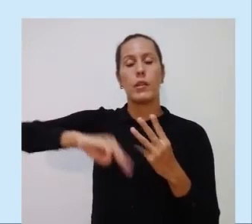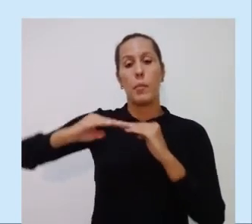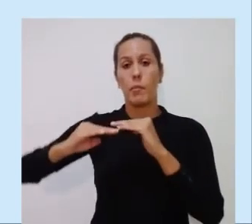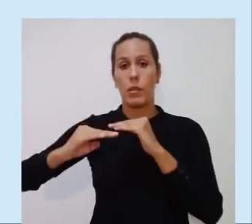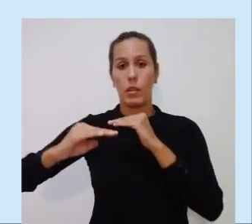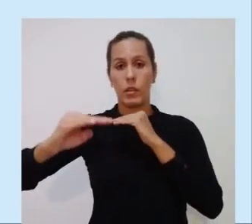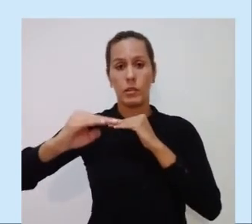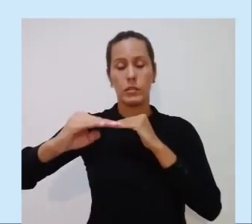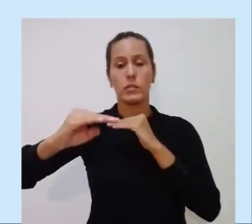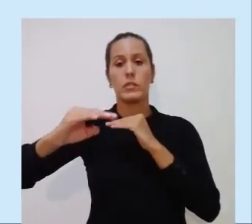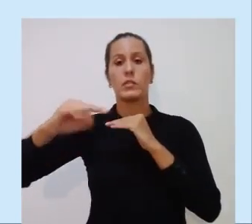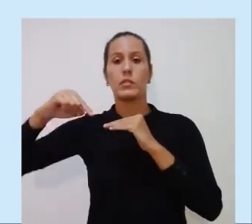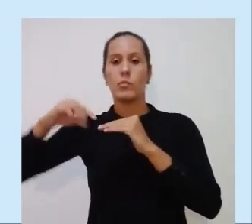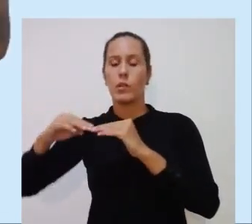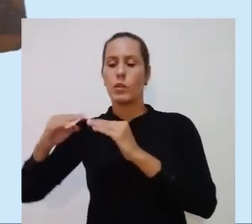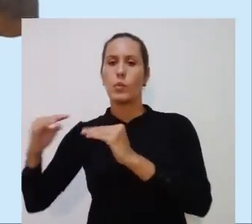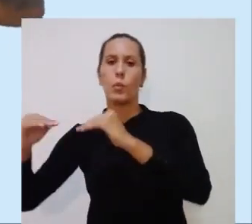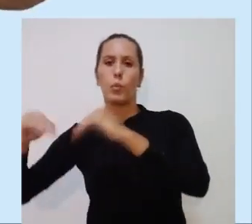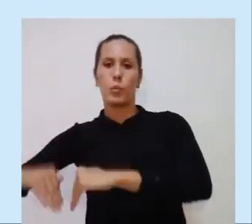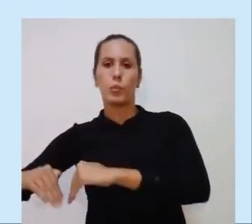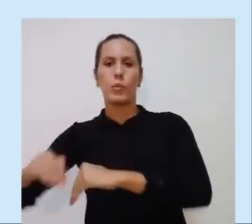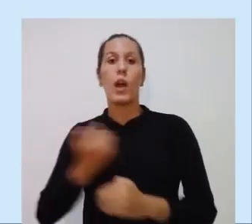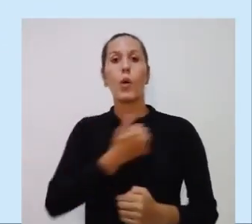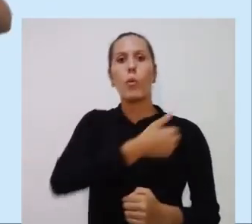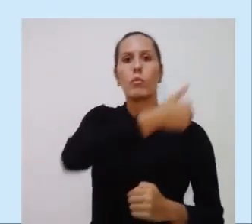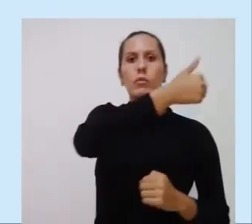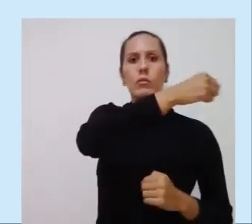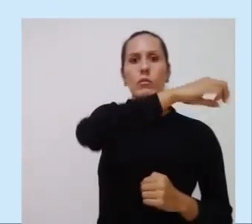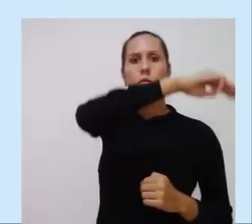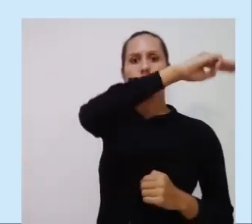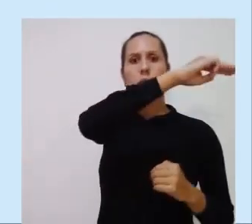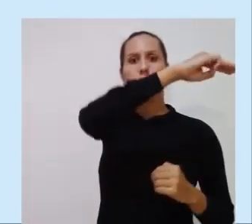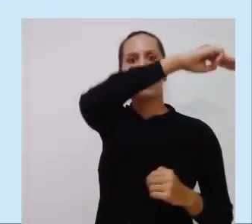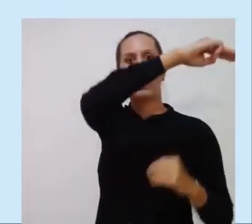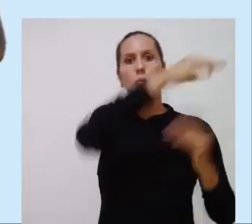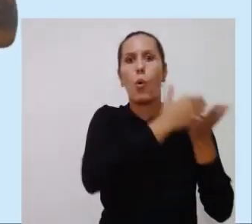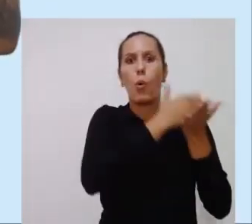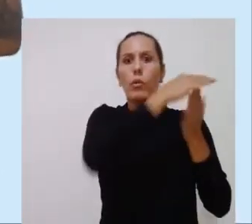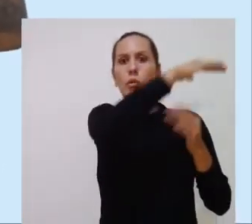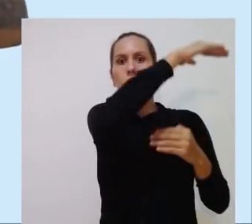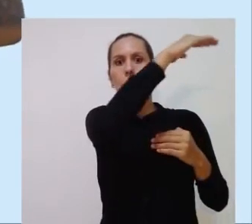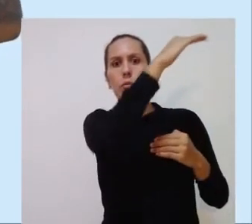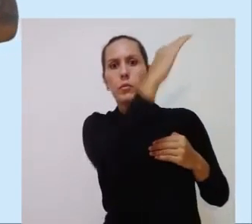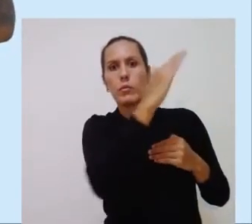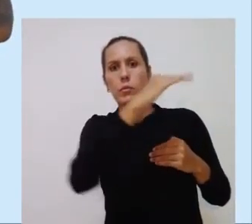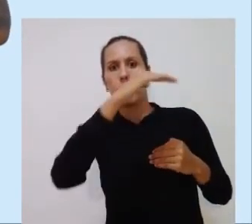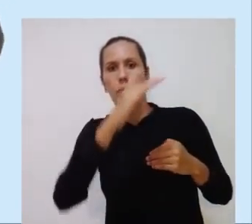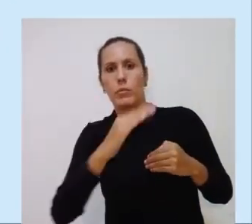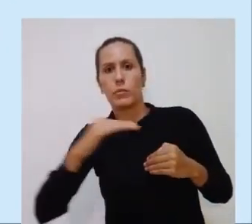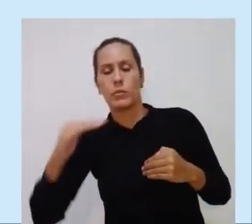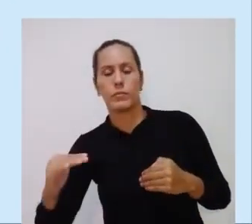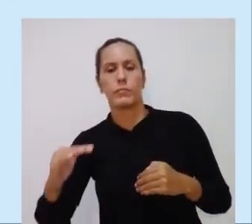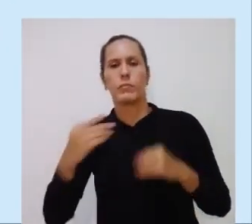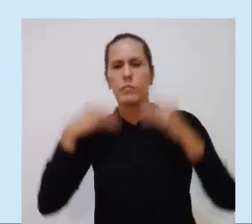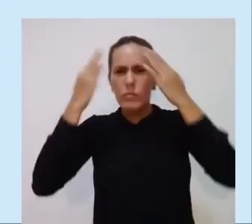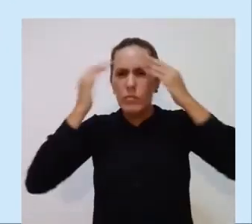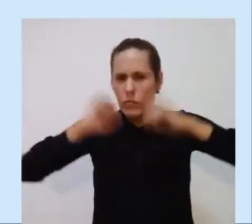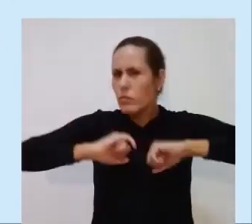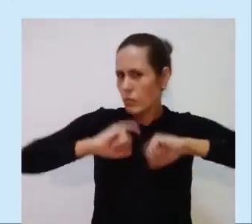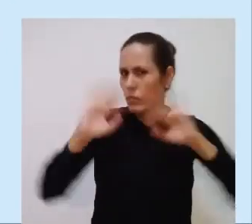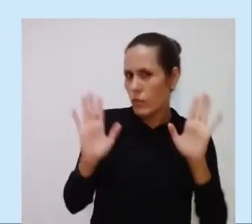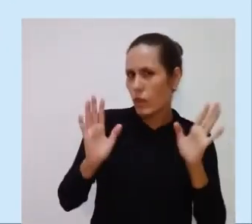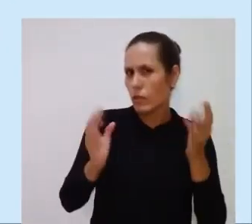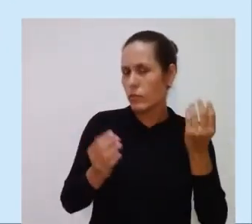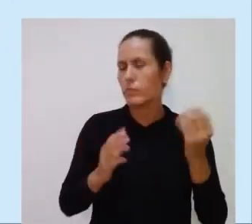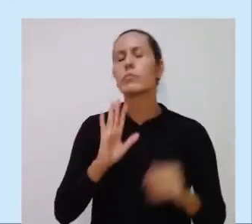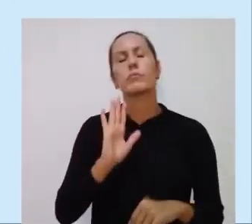abaixo ainda, e as depressões mais no fundo. Então, vai ser como se fosse uma escadinha, como se fosse um degrau, começando de montanha até depressão. Ok? Acho que deu para vocês